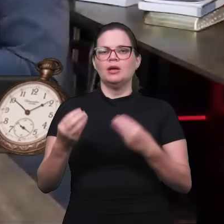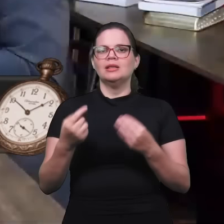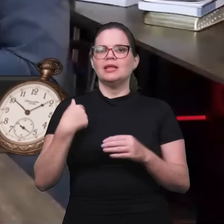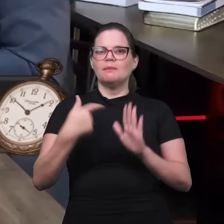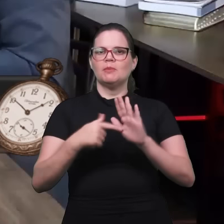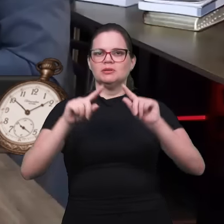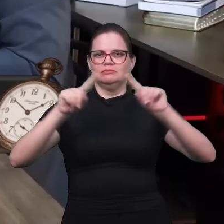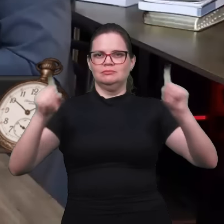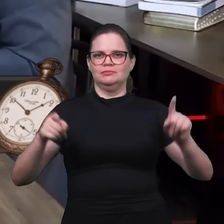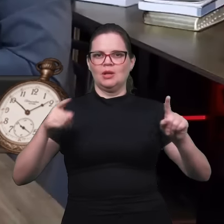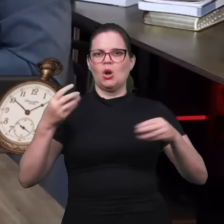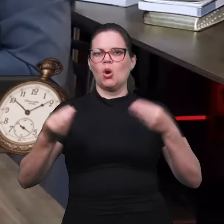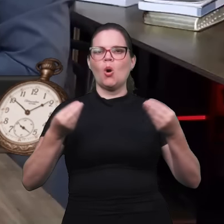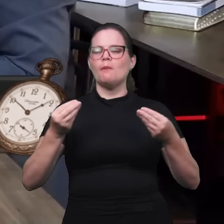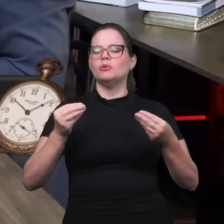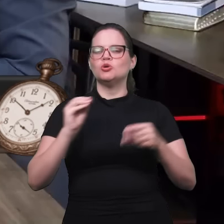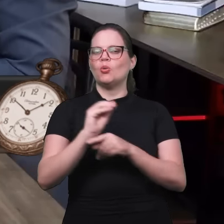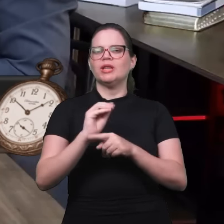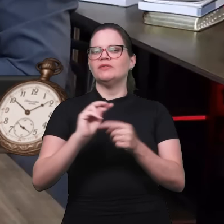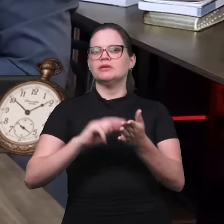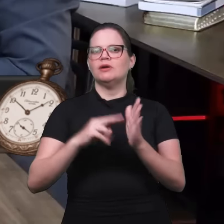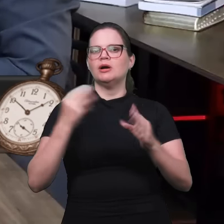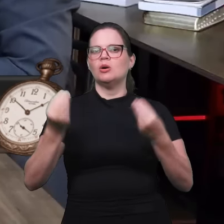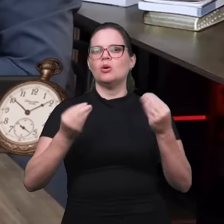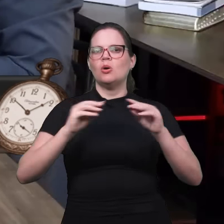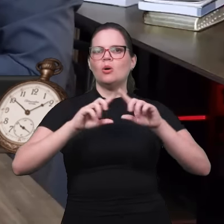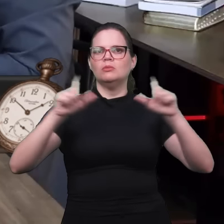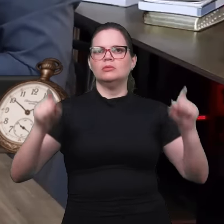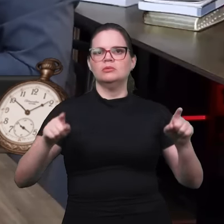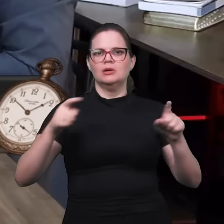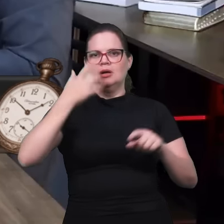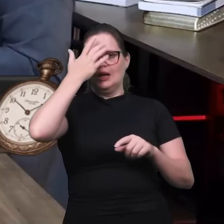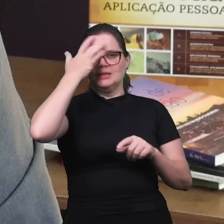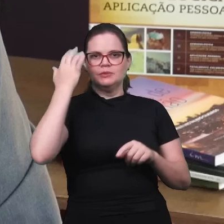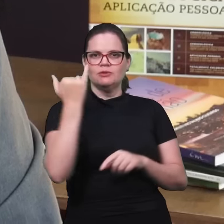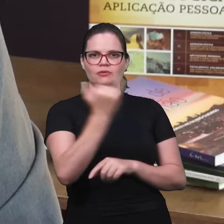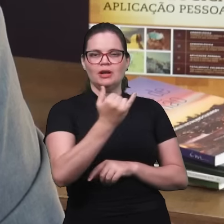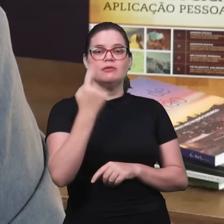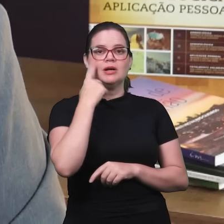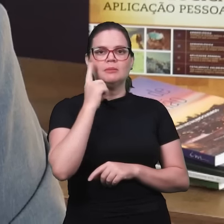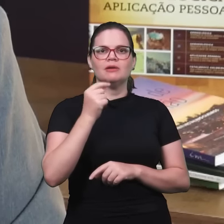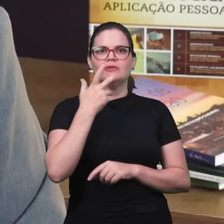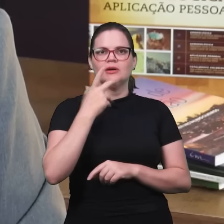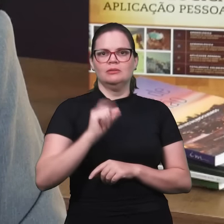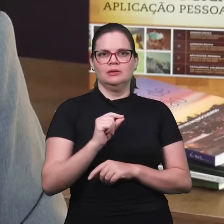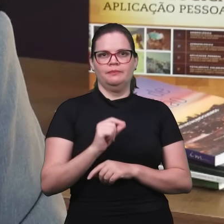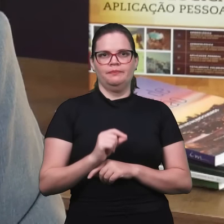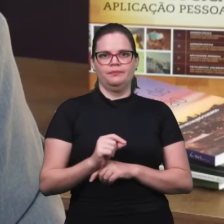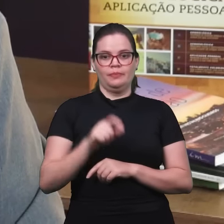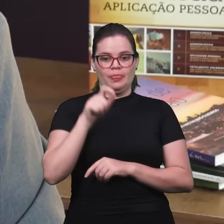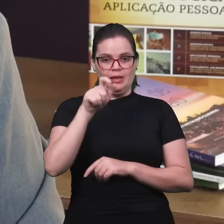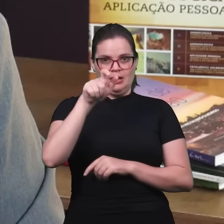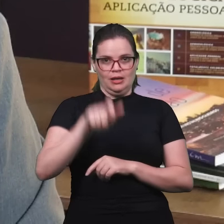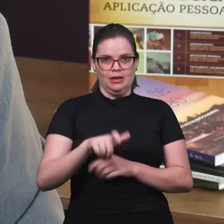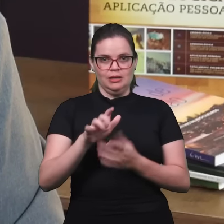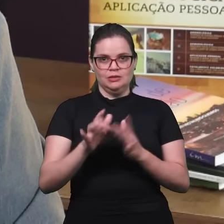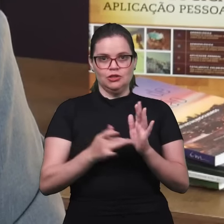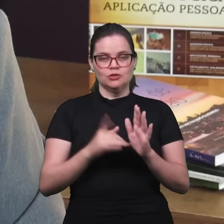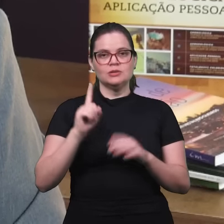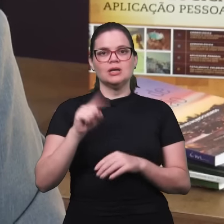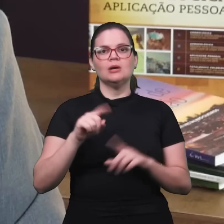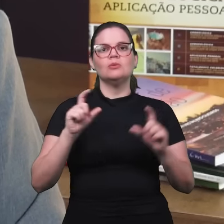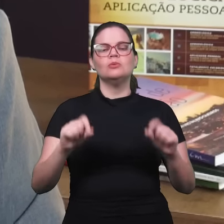tem esse cuidado para dizer o seguinte, olha, como se cuidava filho de José, para mostrar o seguinte, olha, ele foi filho de